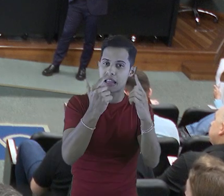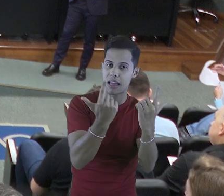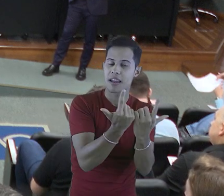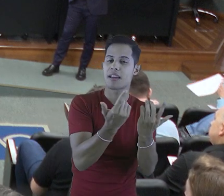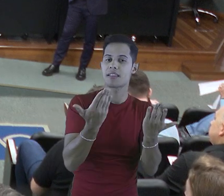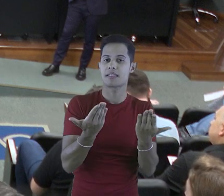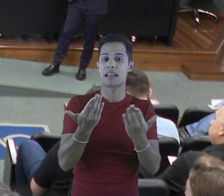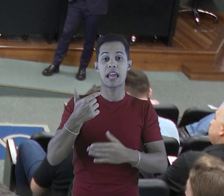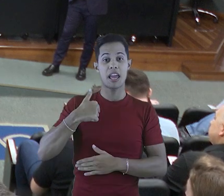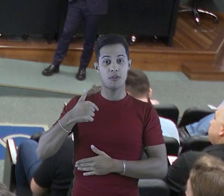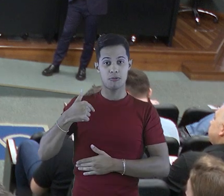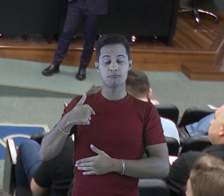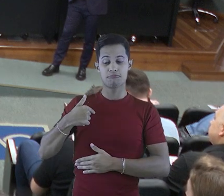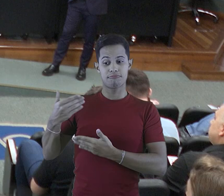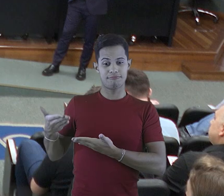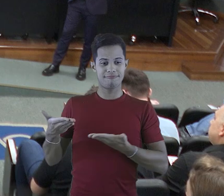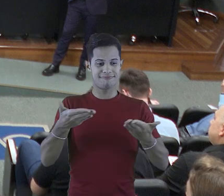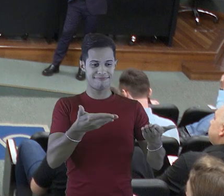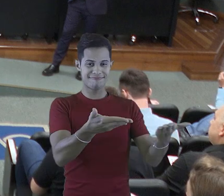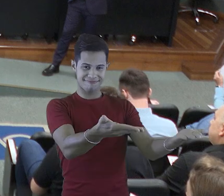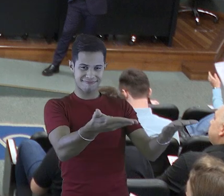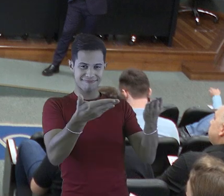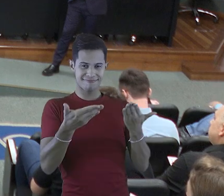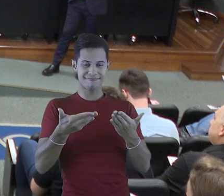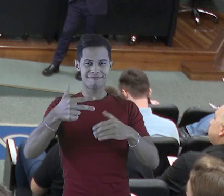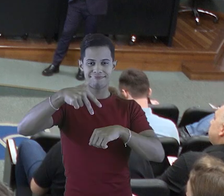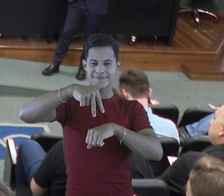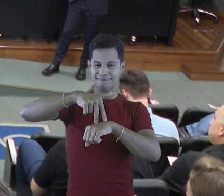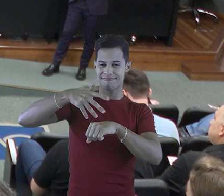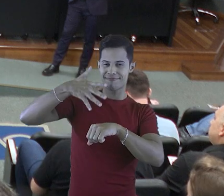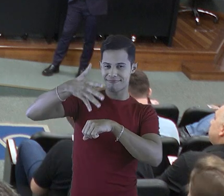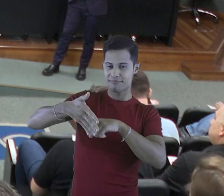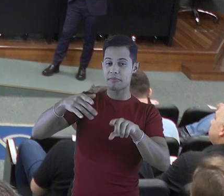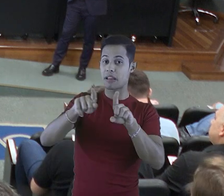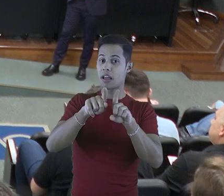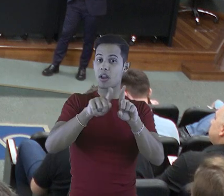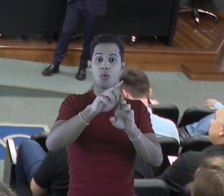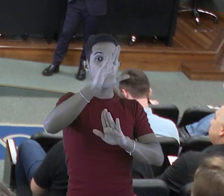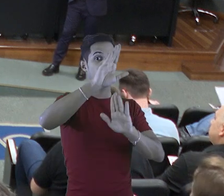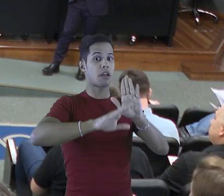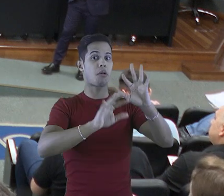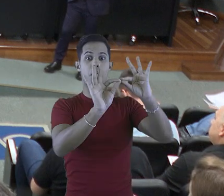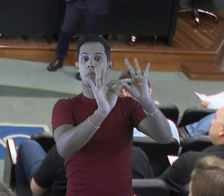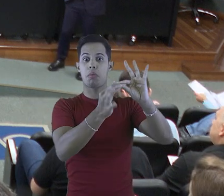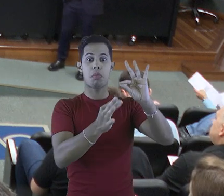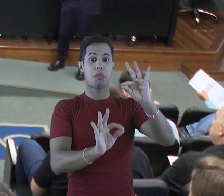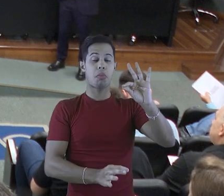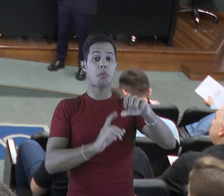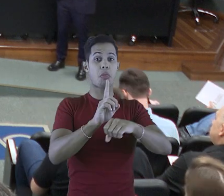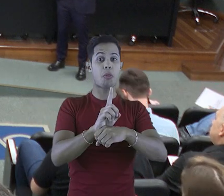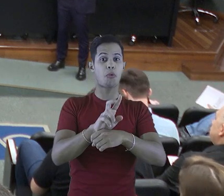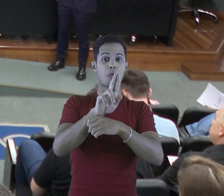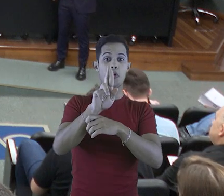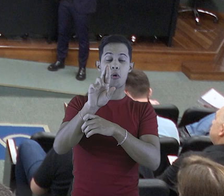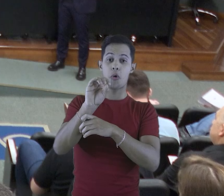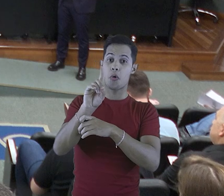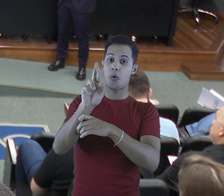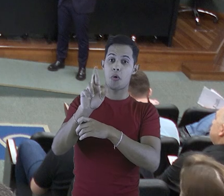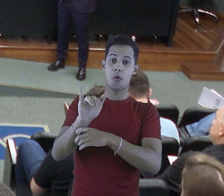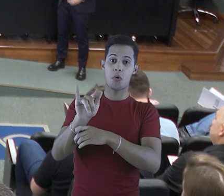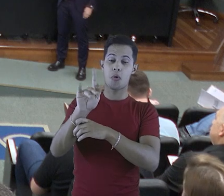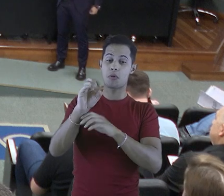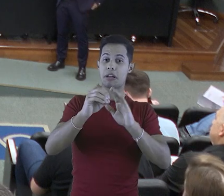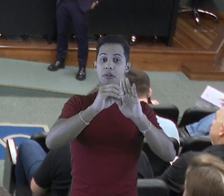eu passo, então, a leitura de um breve currículo, mas muito breve mesmo, porque o currículo do Dr. Rodrigo Pironte é muito extenso,